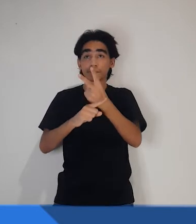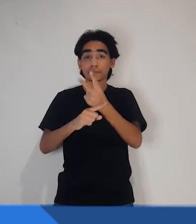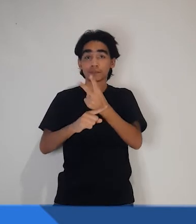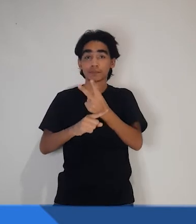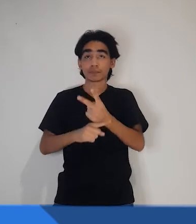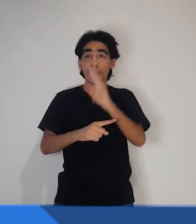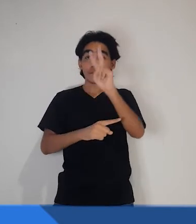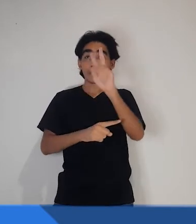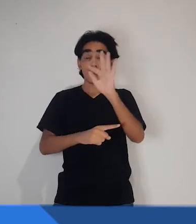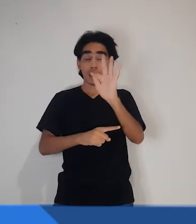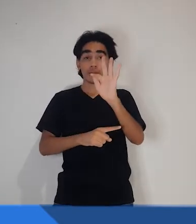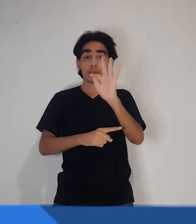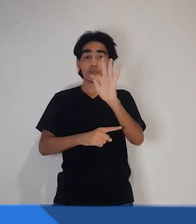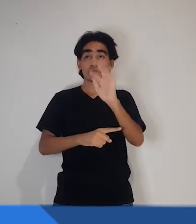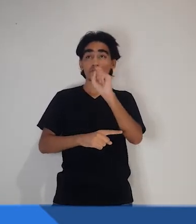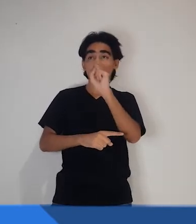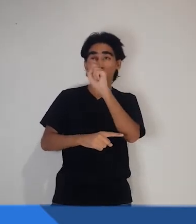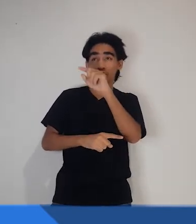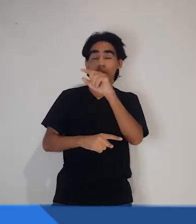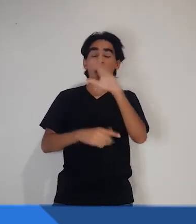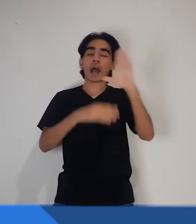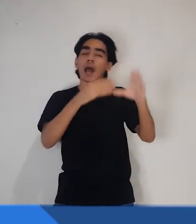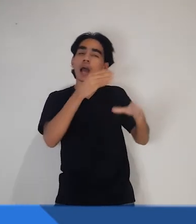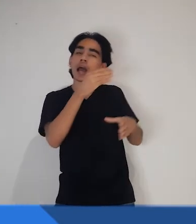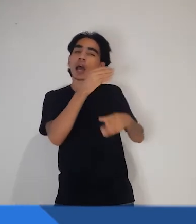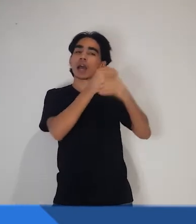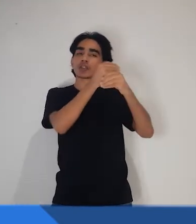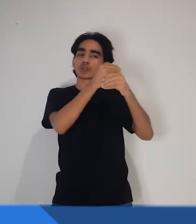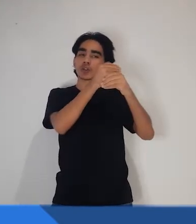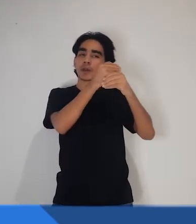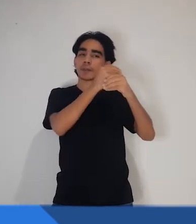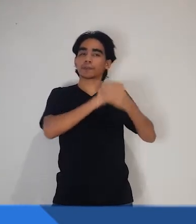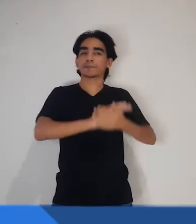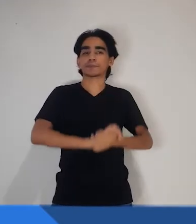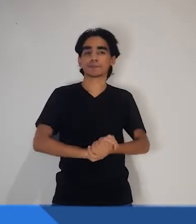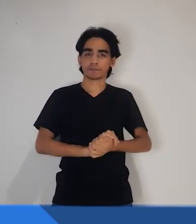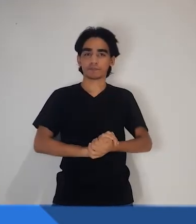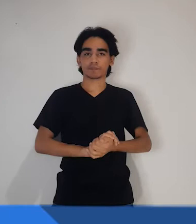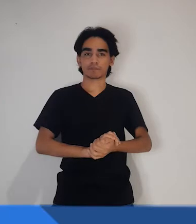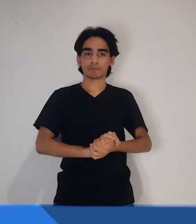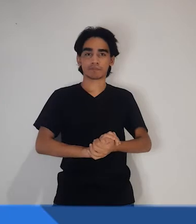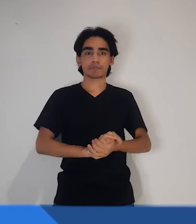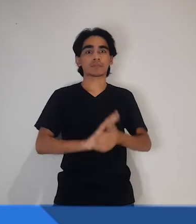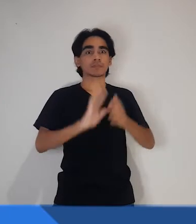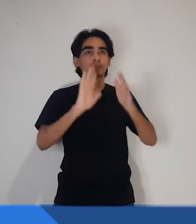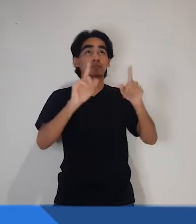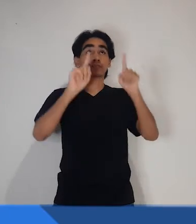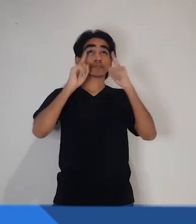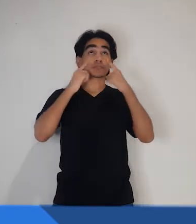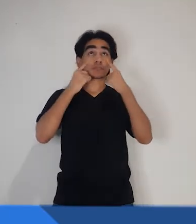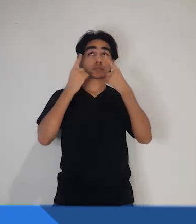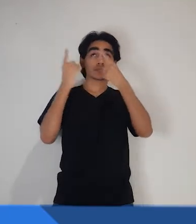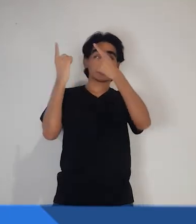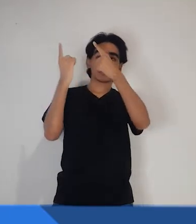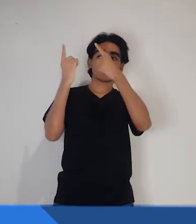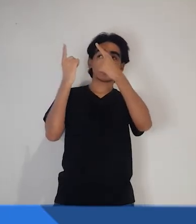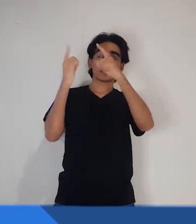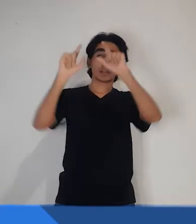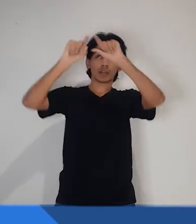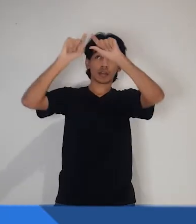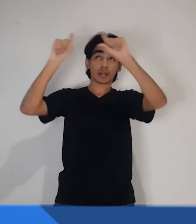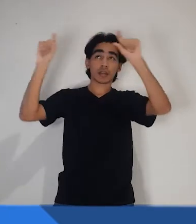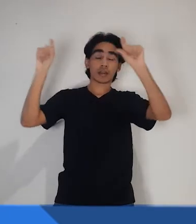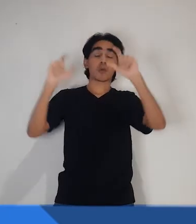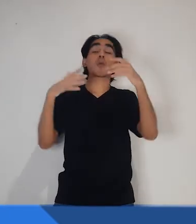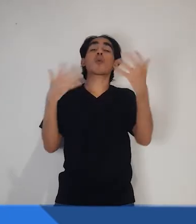olha só, verdadeiro ou falso. E clico em adicionar. Já vem selecionado aqui o nosso questionário como